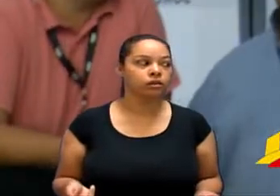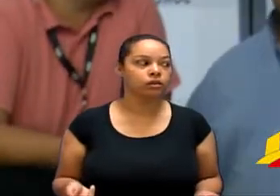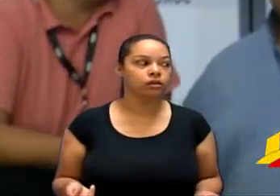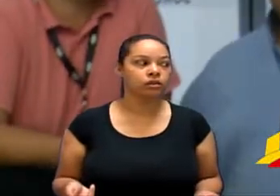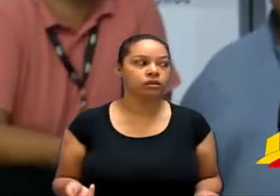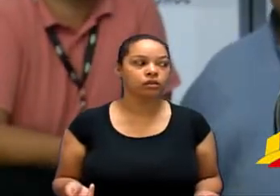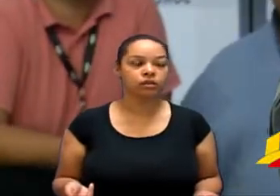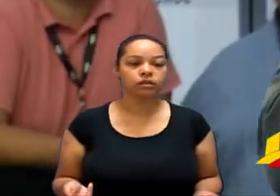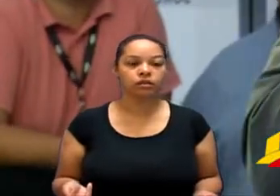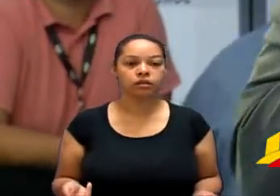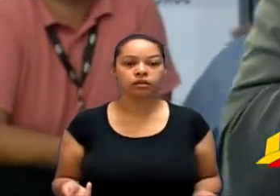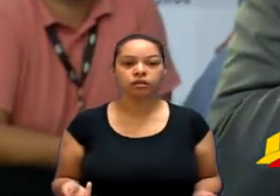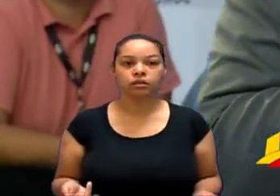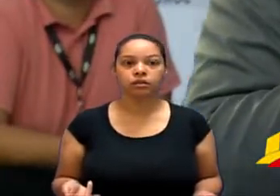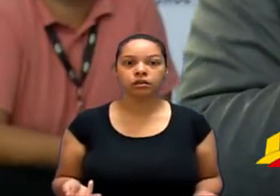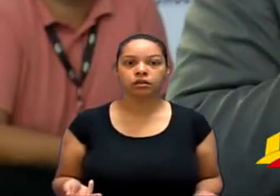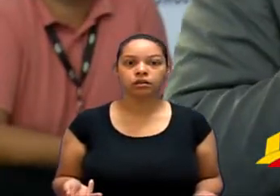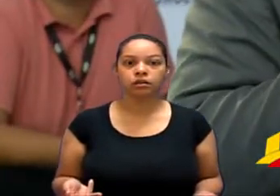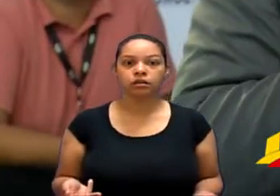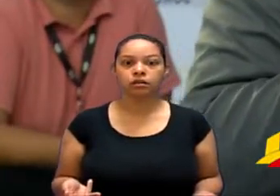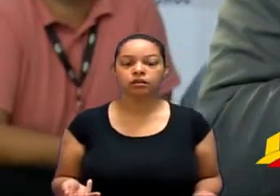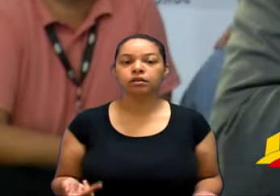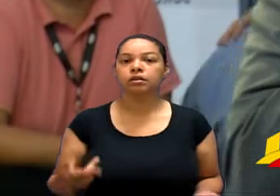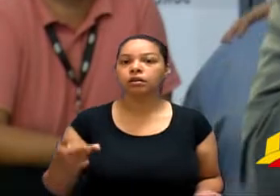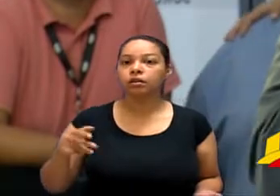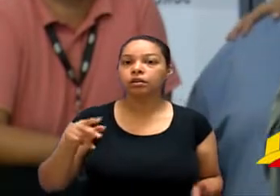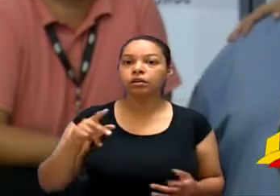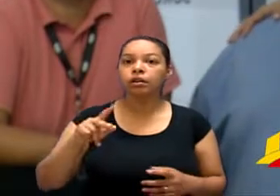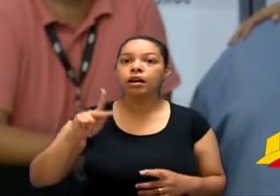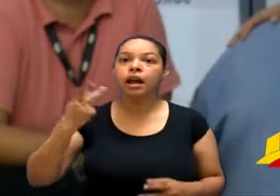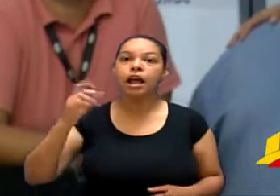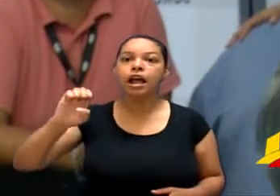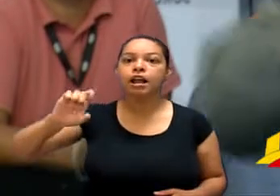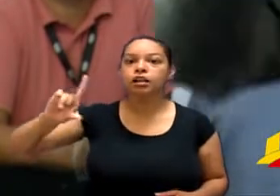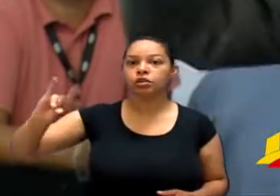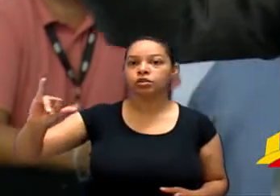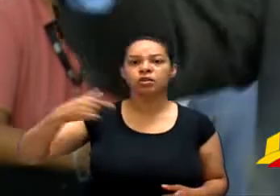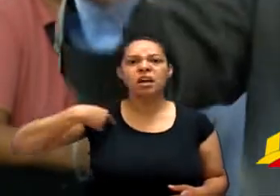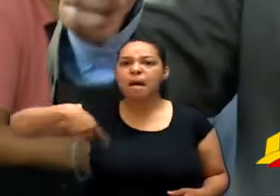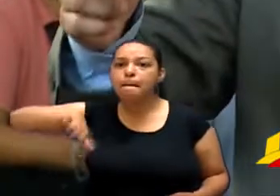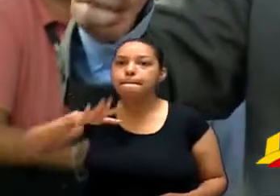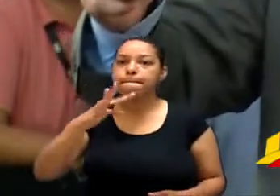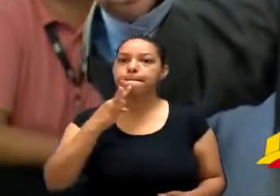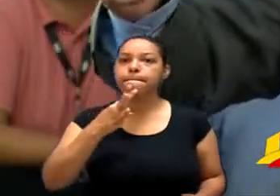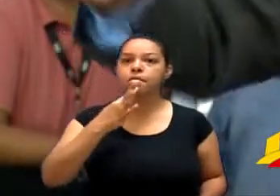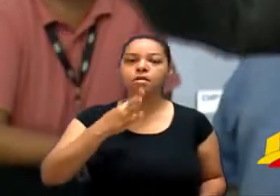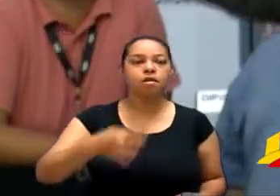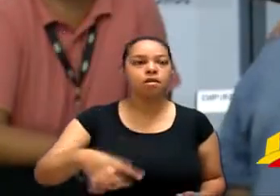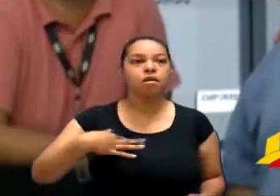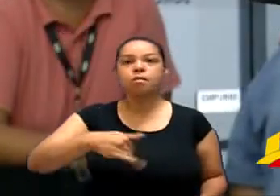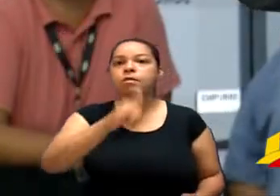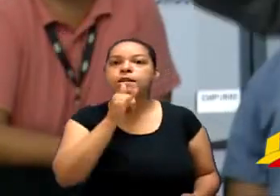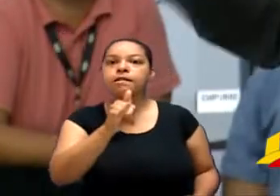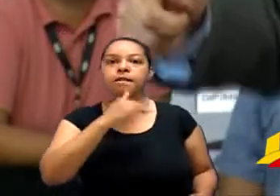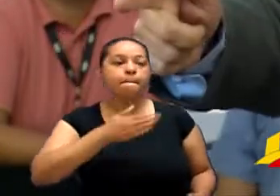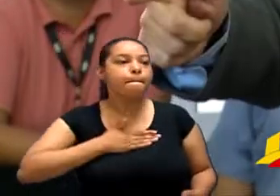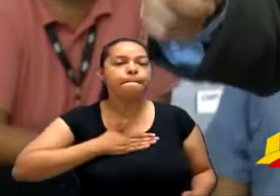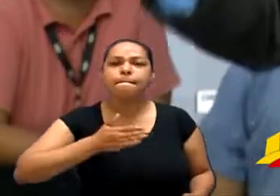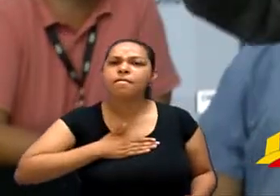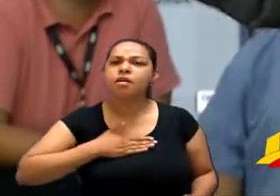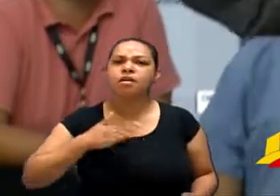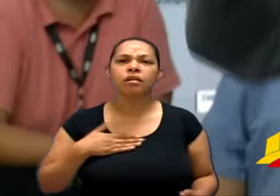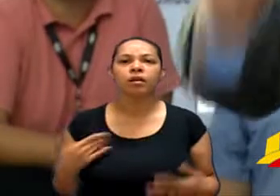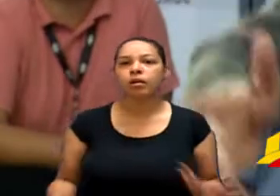Cristiano e o Hélio brasileiro o Hélio brasileiro que para mim é um exemplo que tá lá assistindo a missa mas tá ali tirando pressão